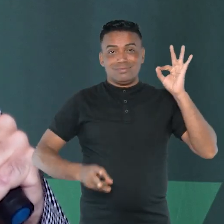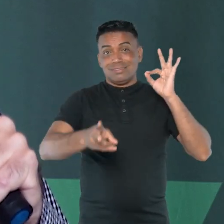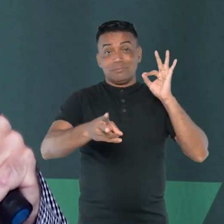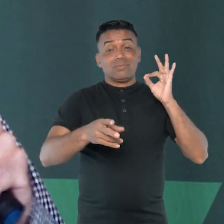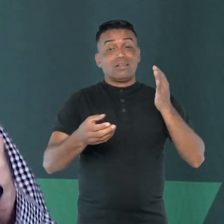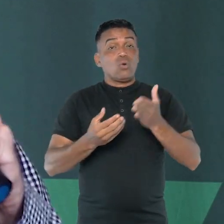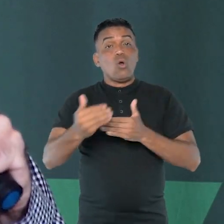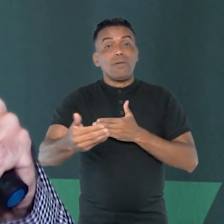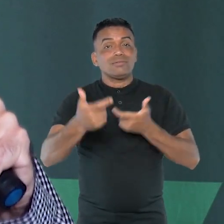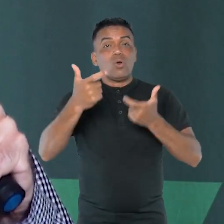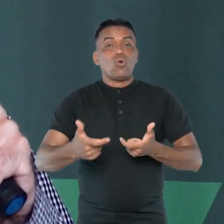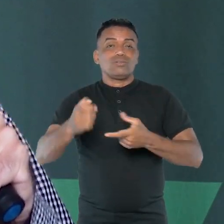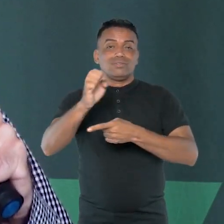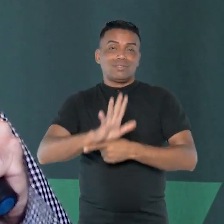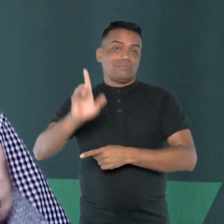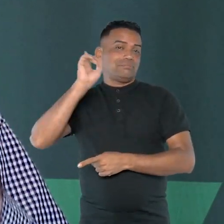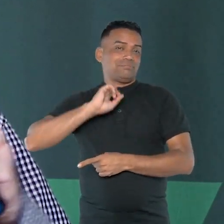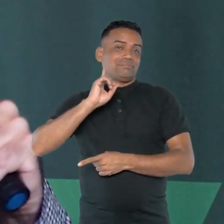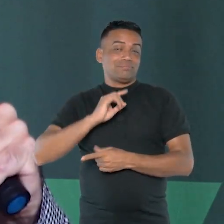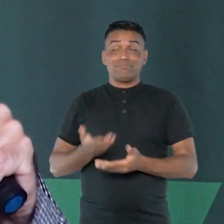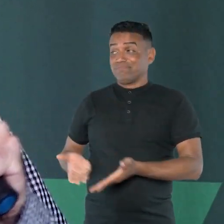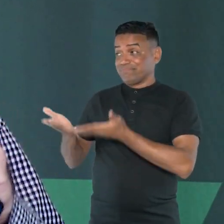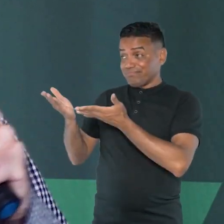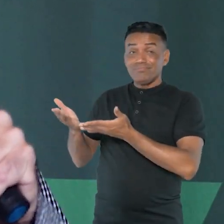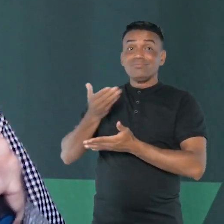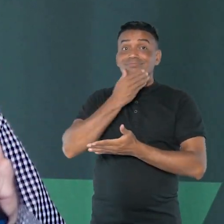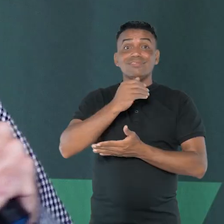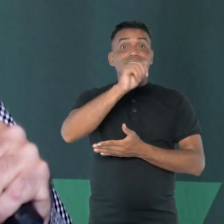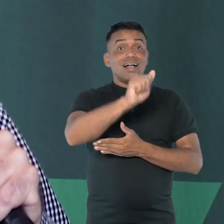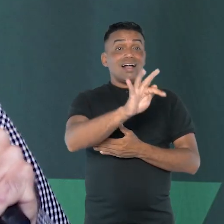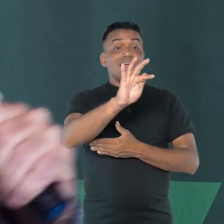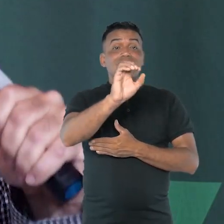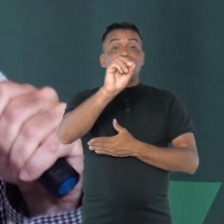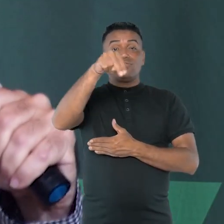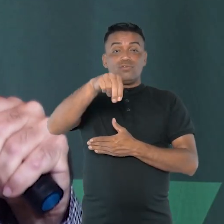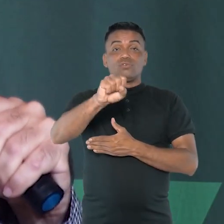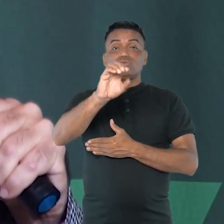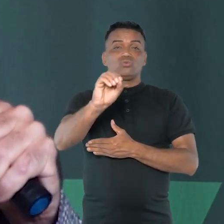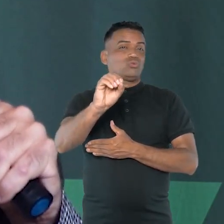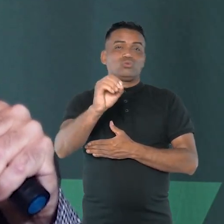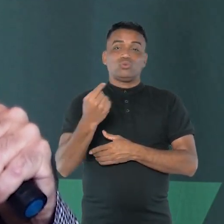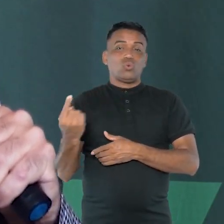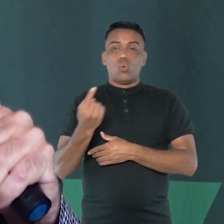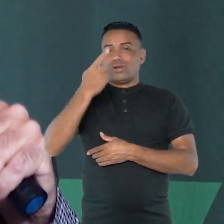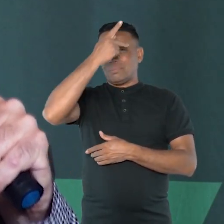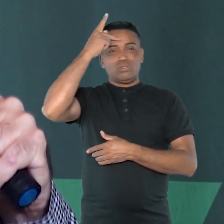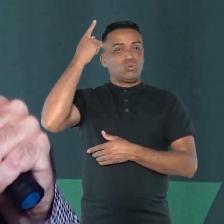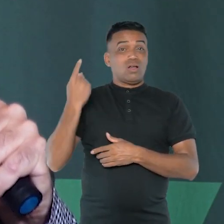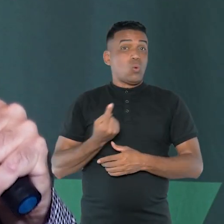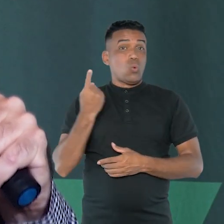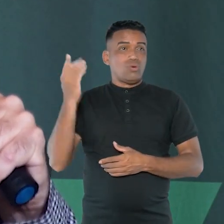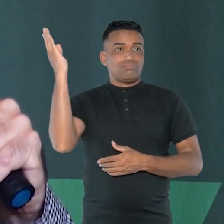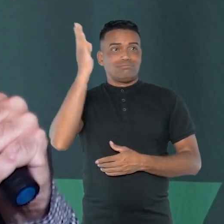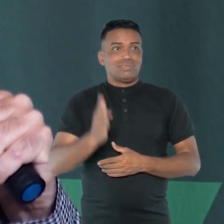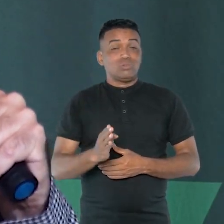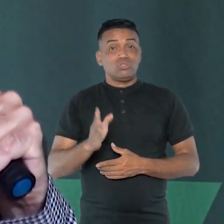aqui em Minas Gerais que ele começa, e você tem uma figura como você, Afonso, que é única no Brasil, com um perfil único que, por